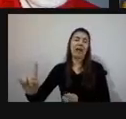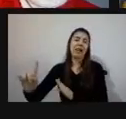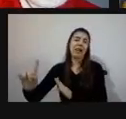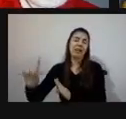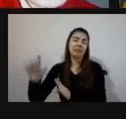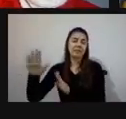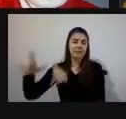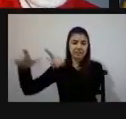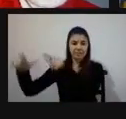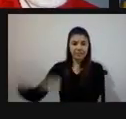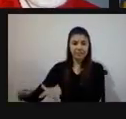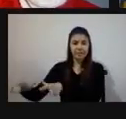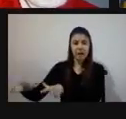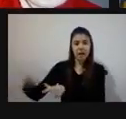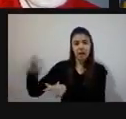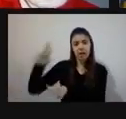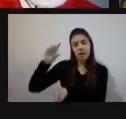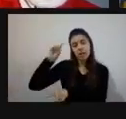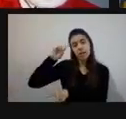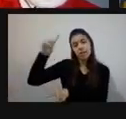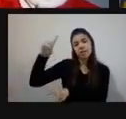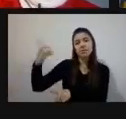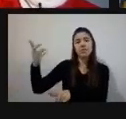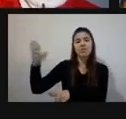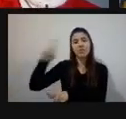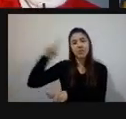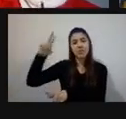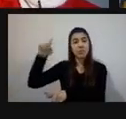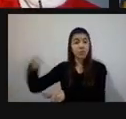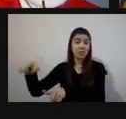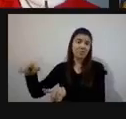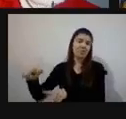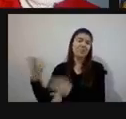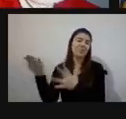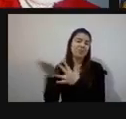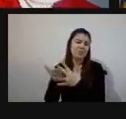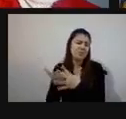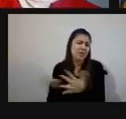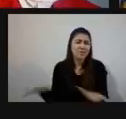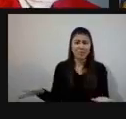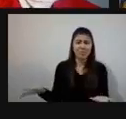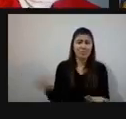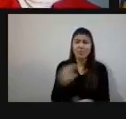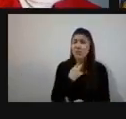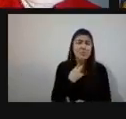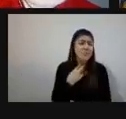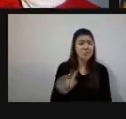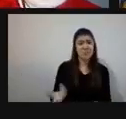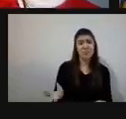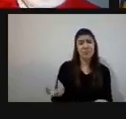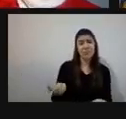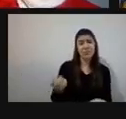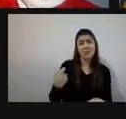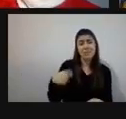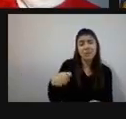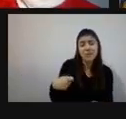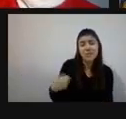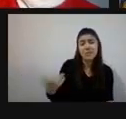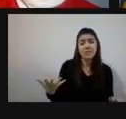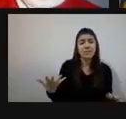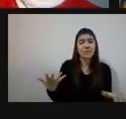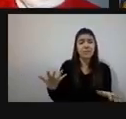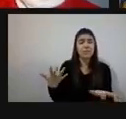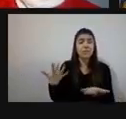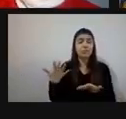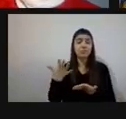que alguém desconfia, eu estou indo lá falar de um abuso. Então tem que ser uma coisa mais lúdica, mais informal,